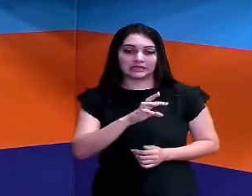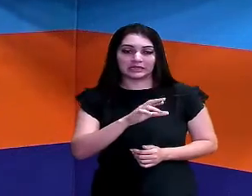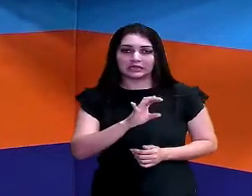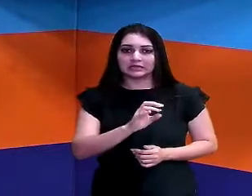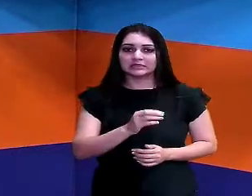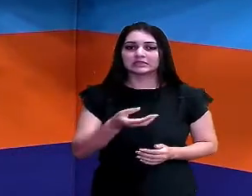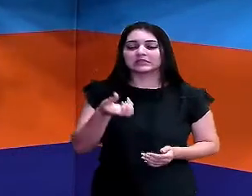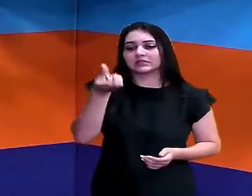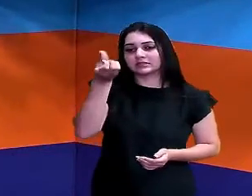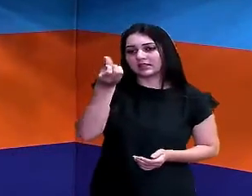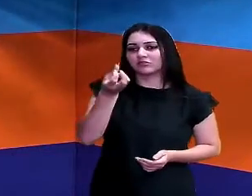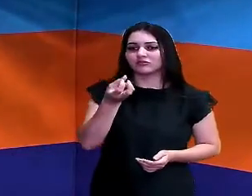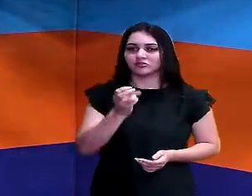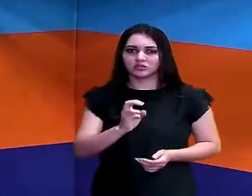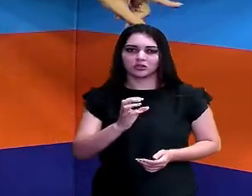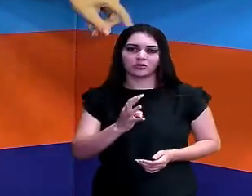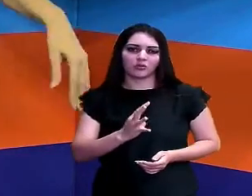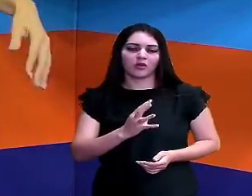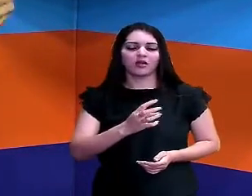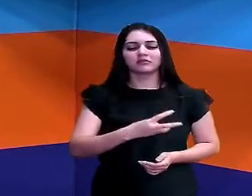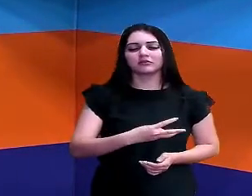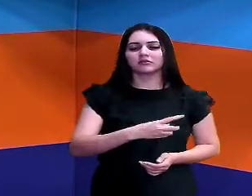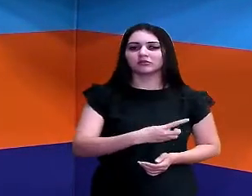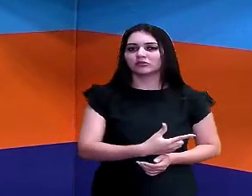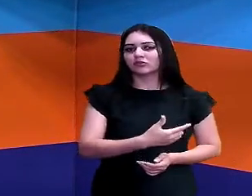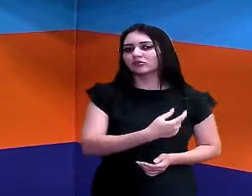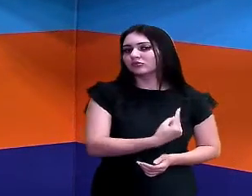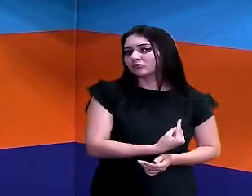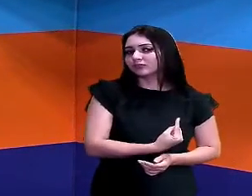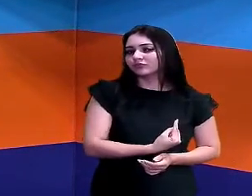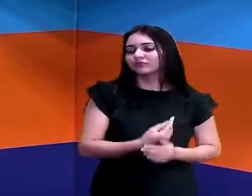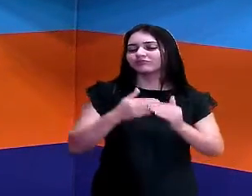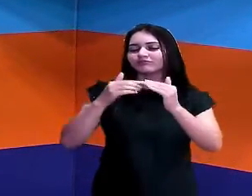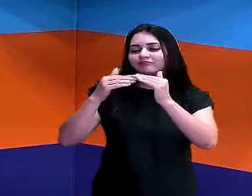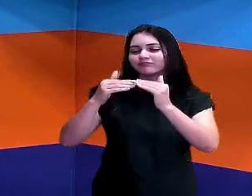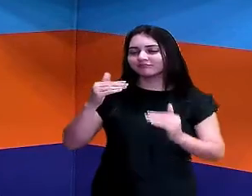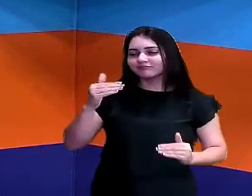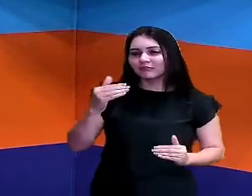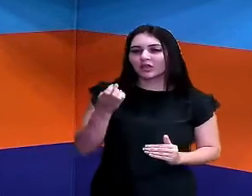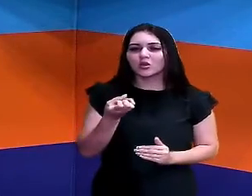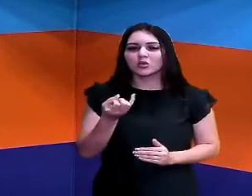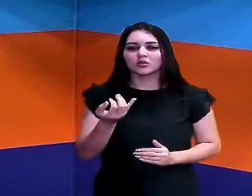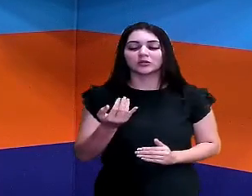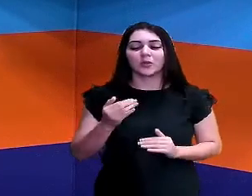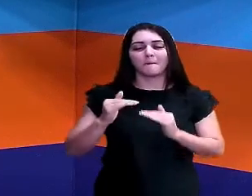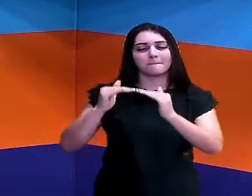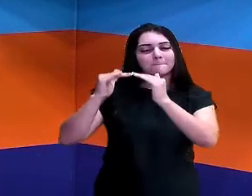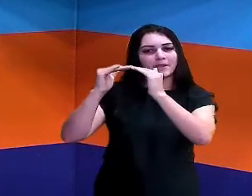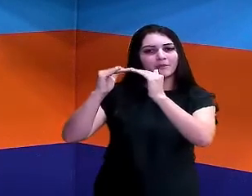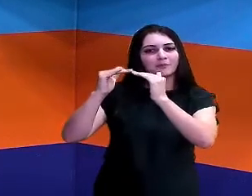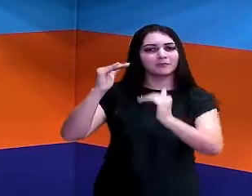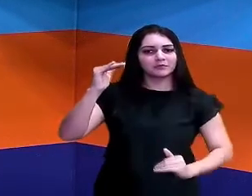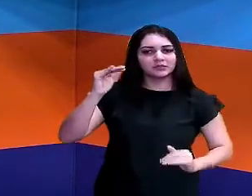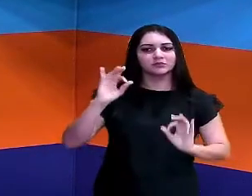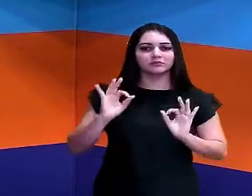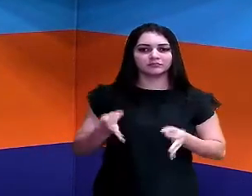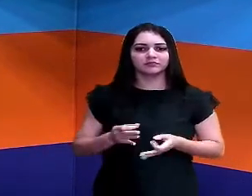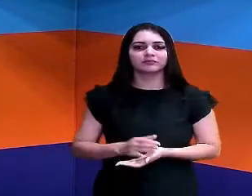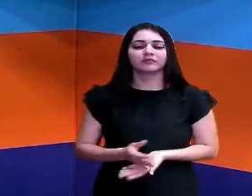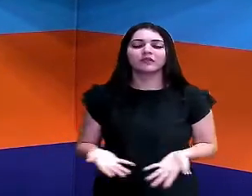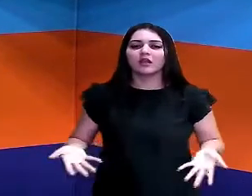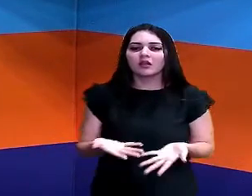decrescente, 6, 5, 4, 3, 2, 1. Aquela contagem regressiva, né? Do maior para o menor. Agora, só